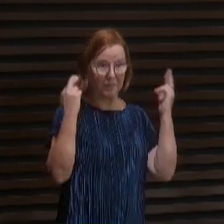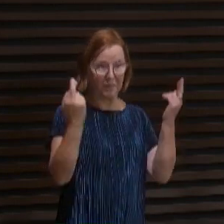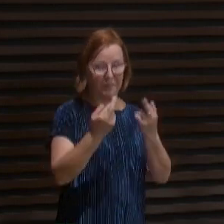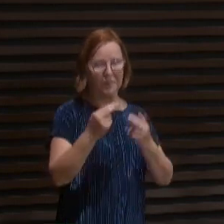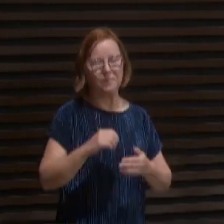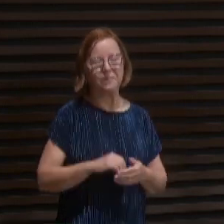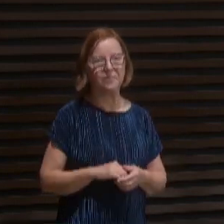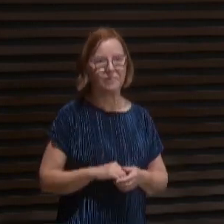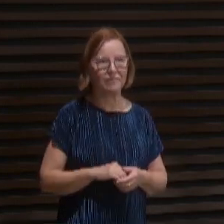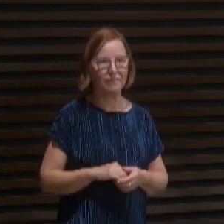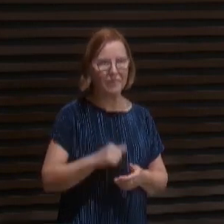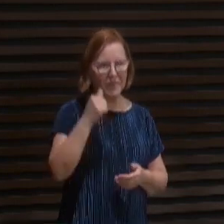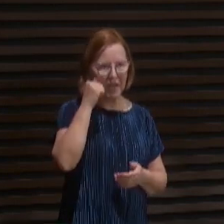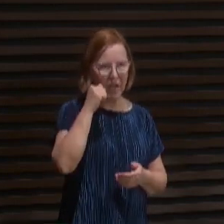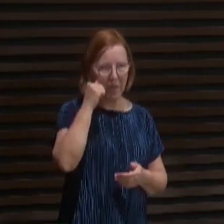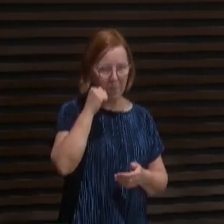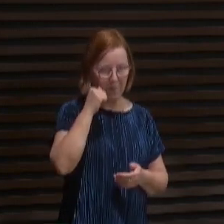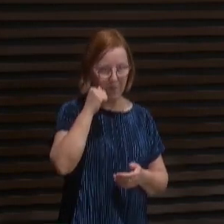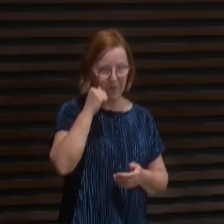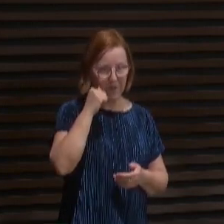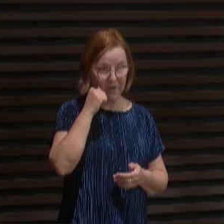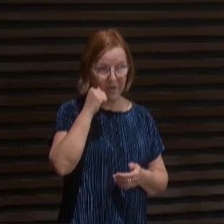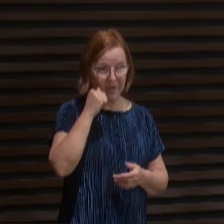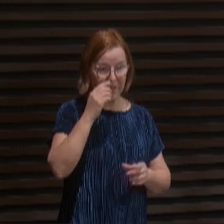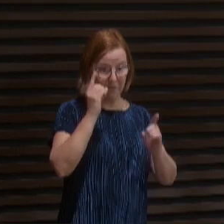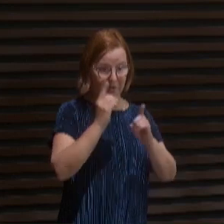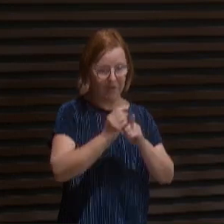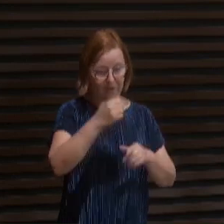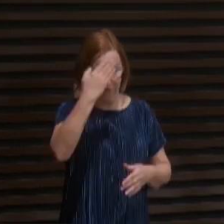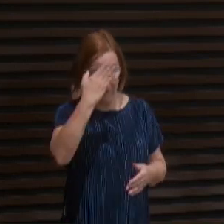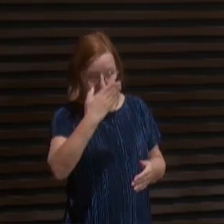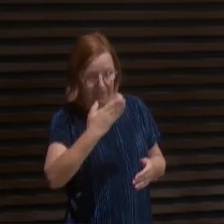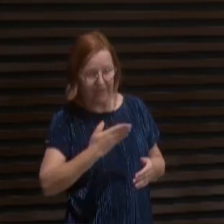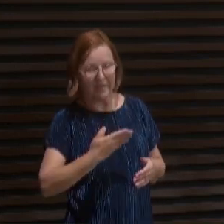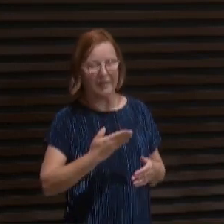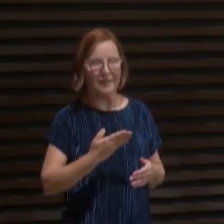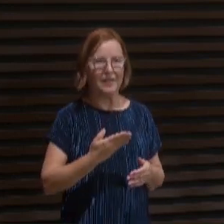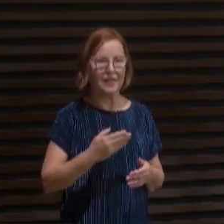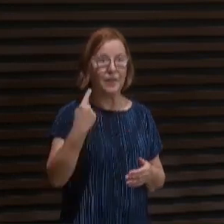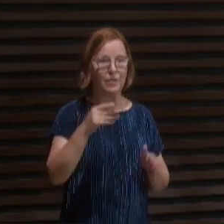aquela que se achasse digna de sua auspiciosa proposta.